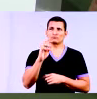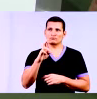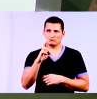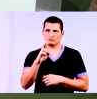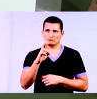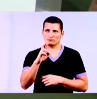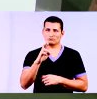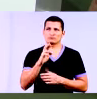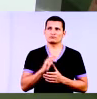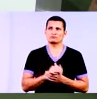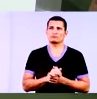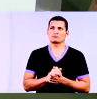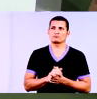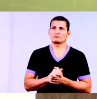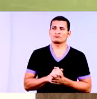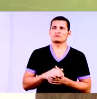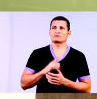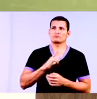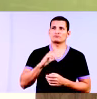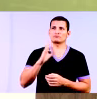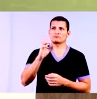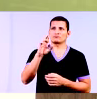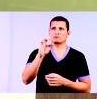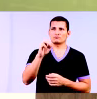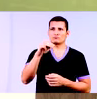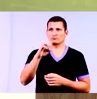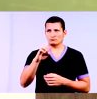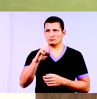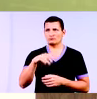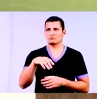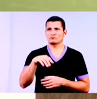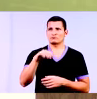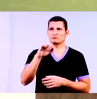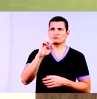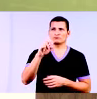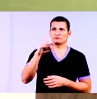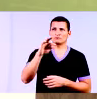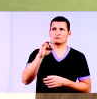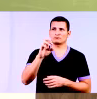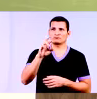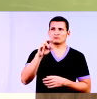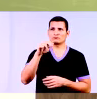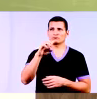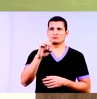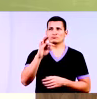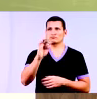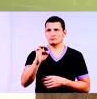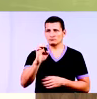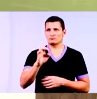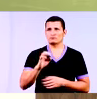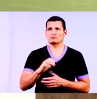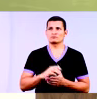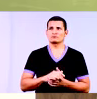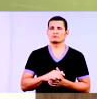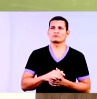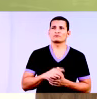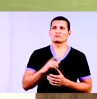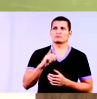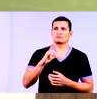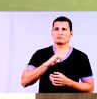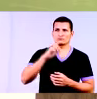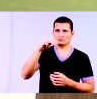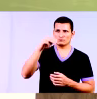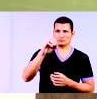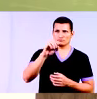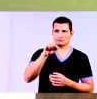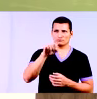próprio navegador, né, o Chrome, o Internet Explorer, o Mozilla Firefox são exemplos de softwares, não é isso? Exatamente. E eles, quando eles estão em execução na